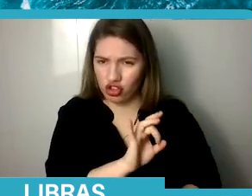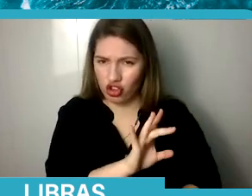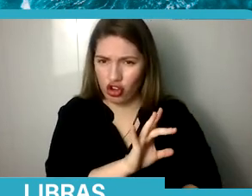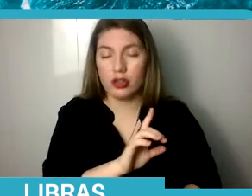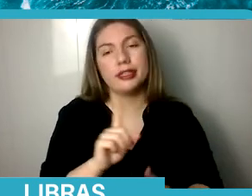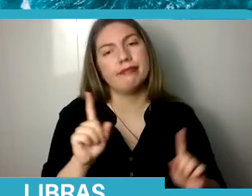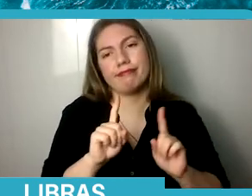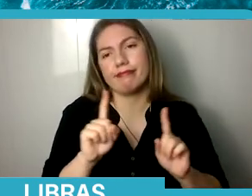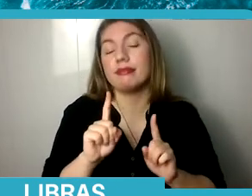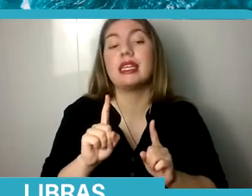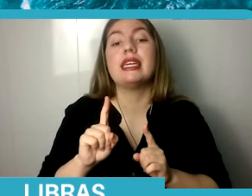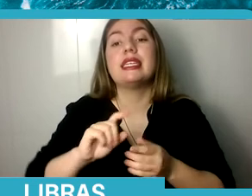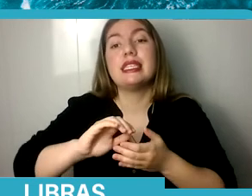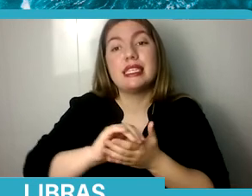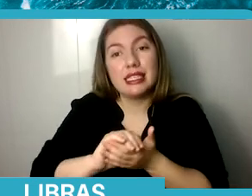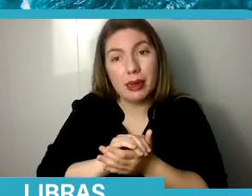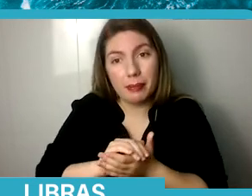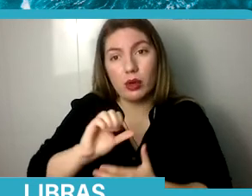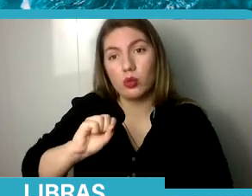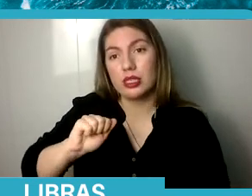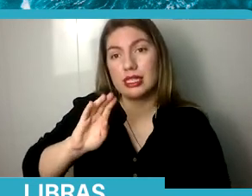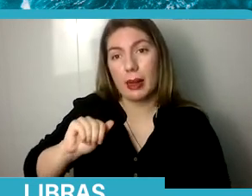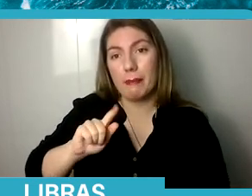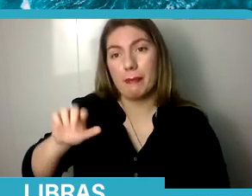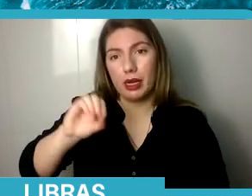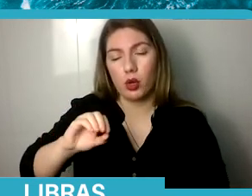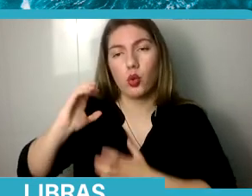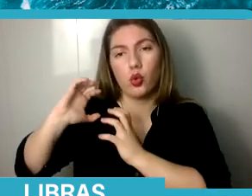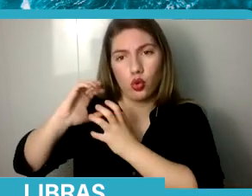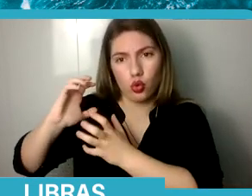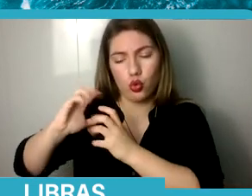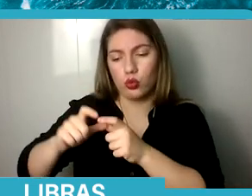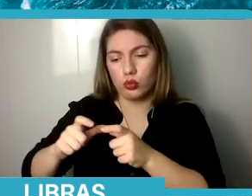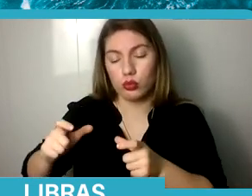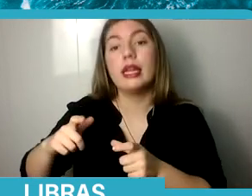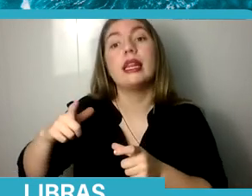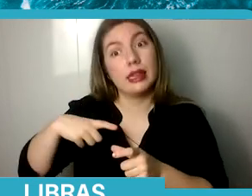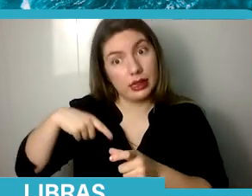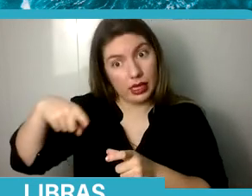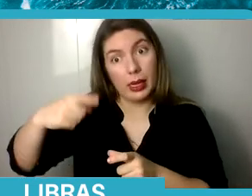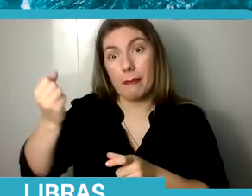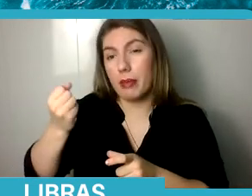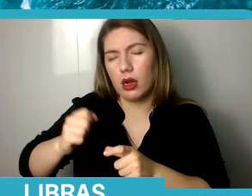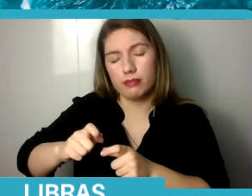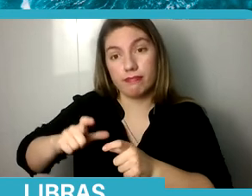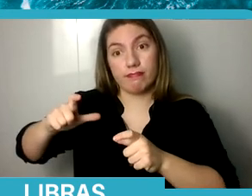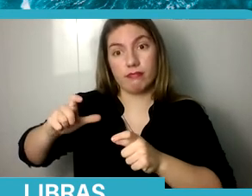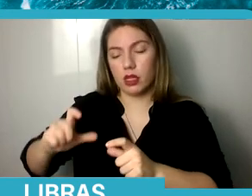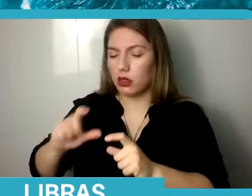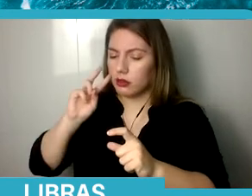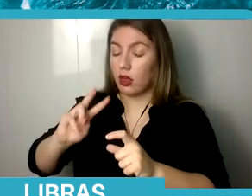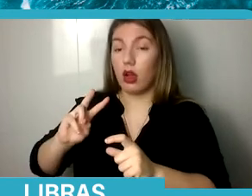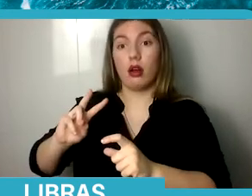maioria dos sabão de coco em Barra tem o grampeador óptico e dá uma ilusão de que o branco tá mais branco